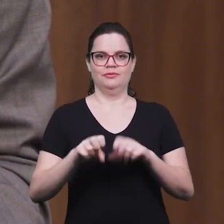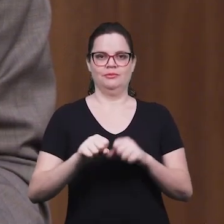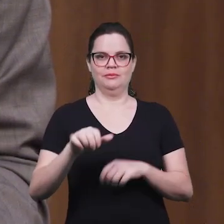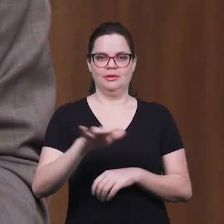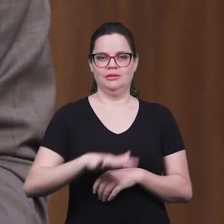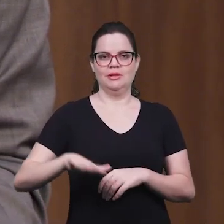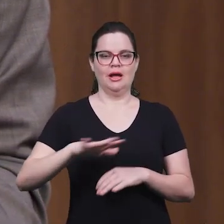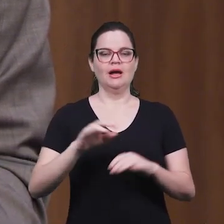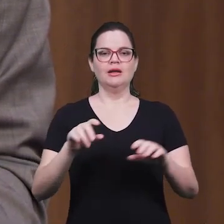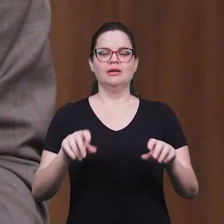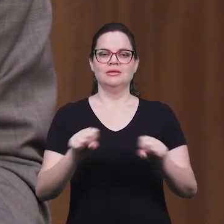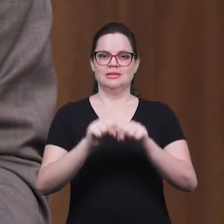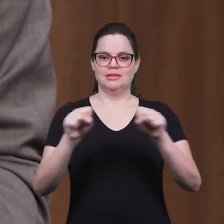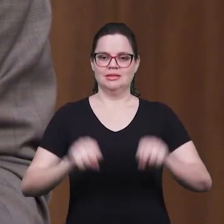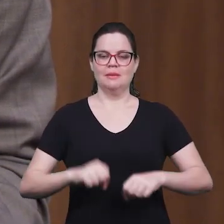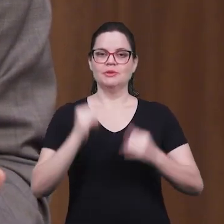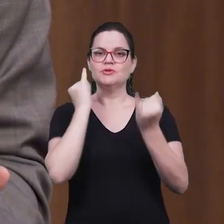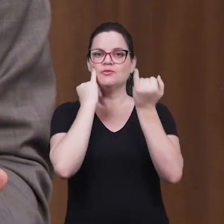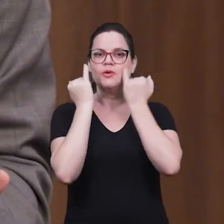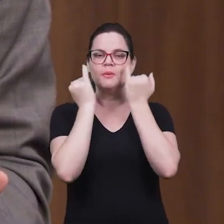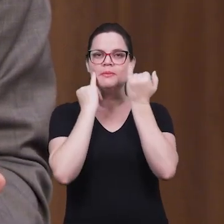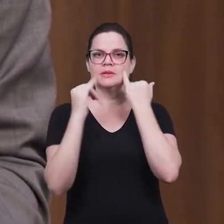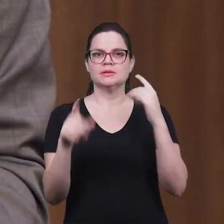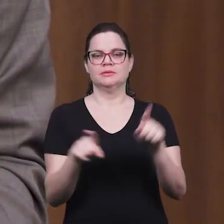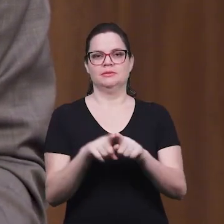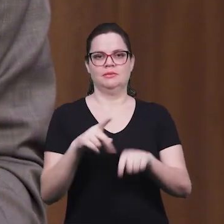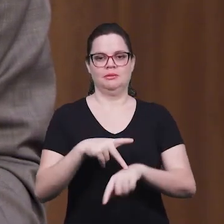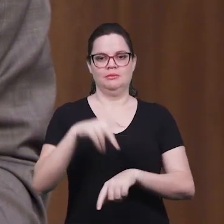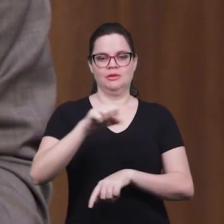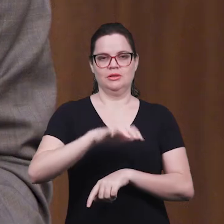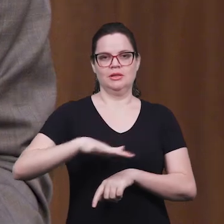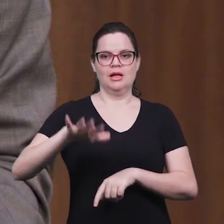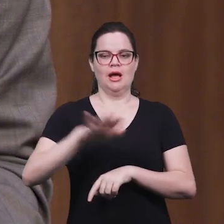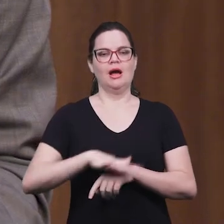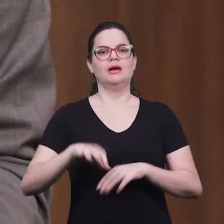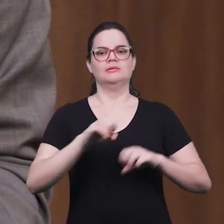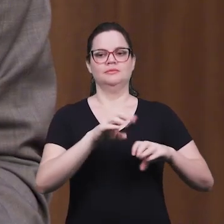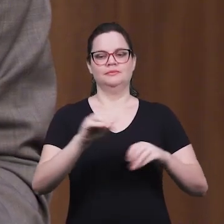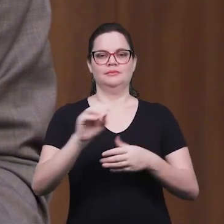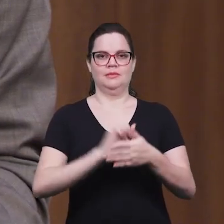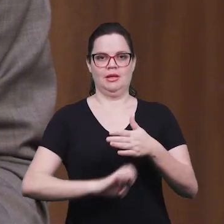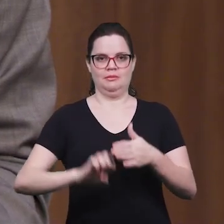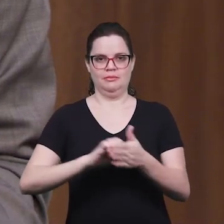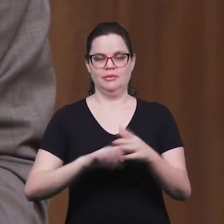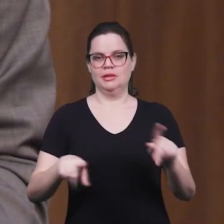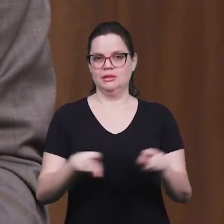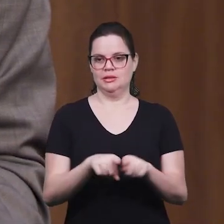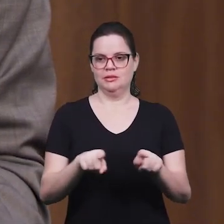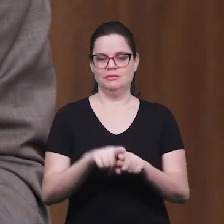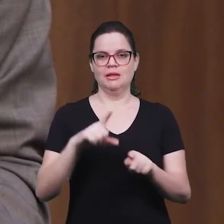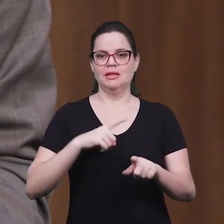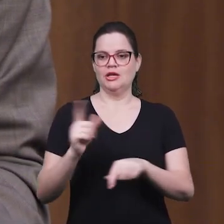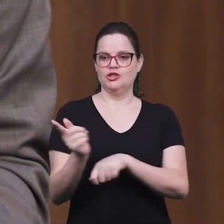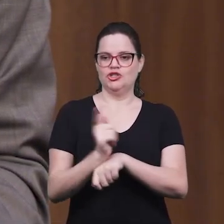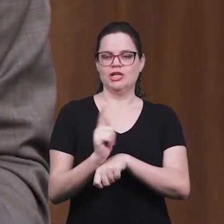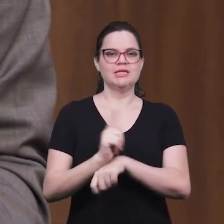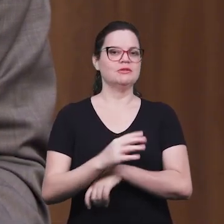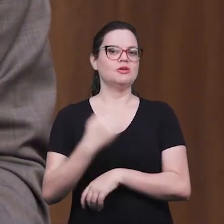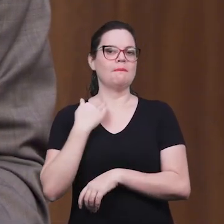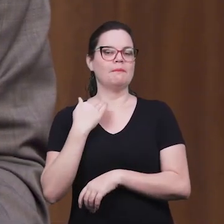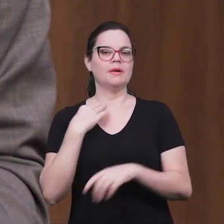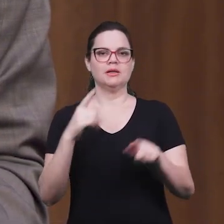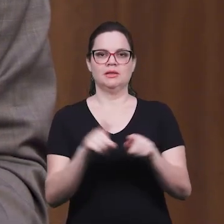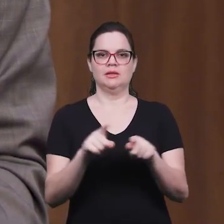Sistema de Informação, pós-graduado em Administração de Empresas, MBA em Gestão Bancária e